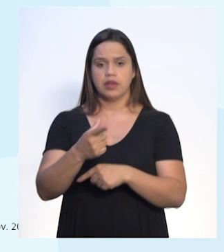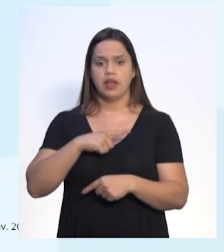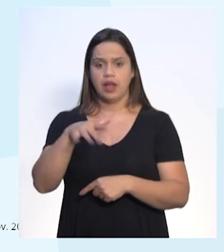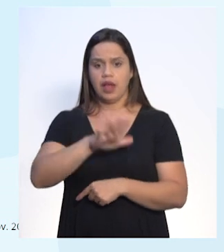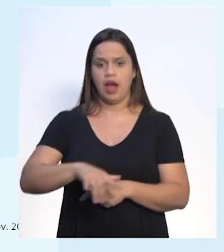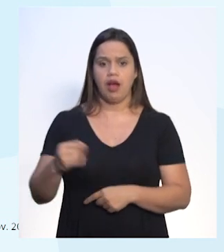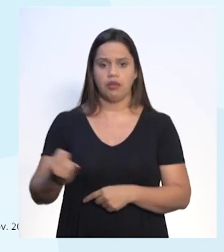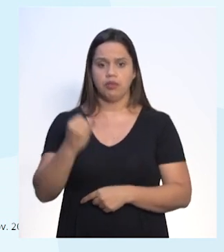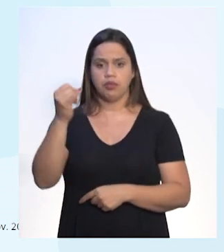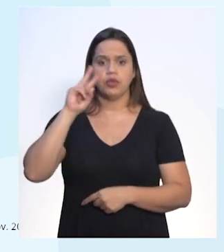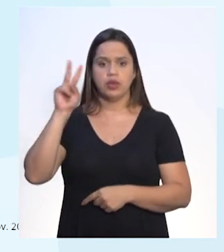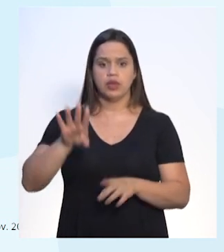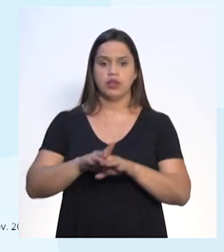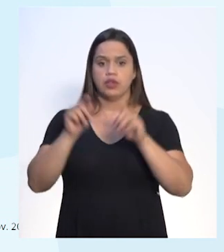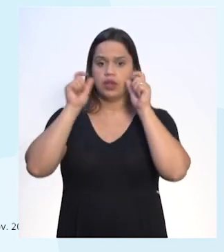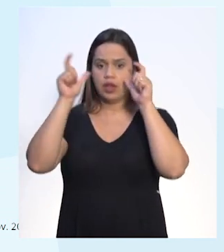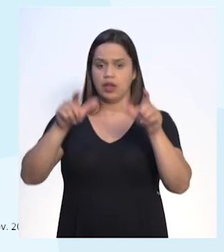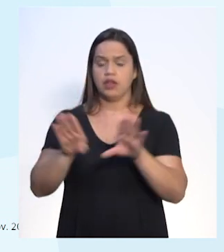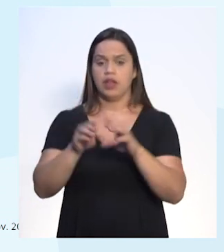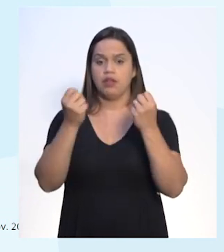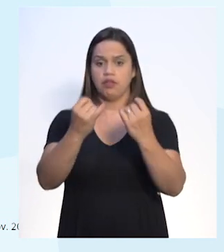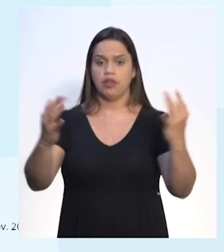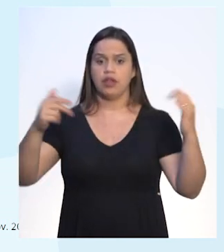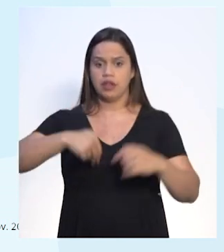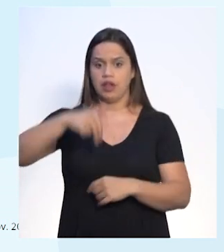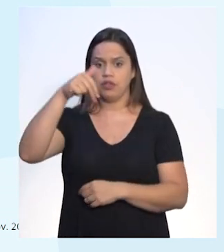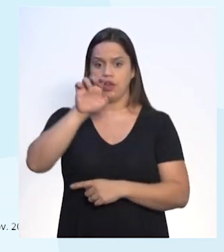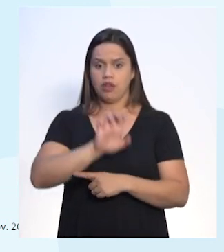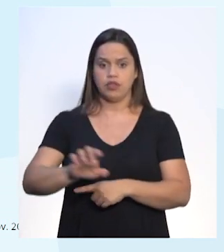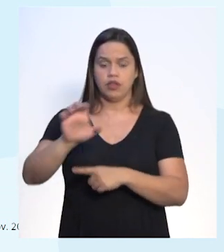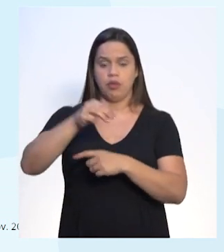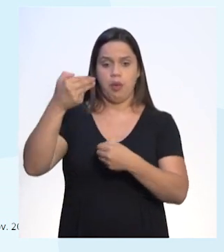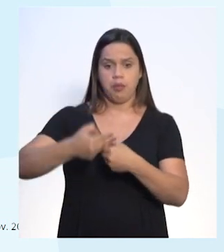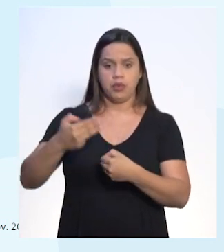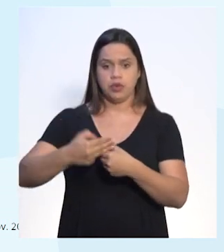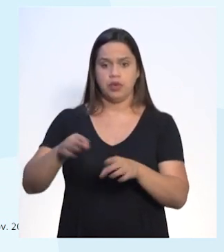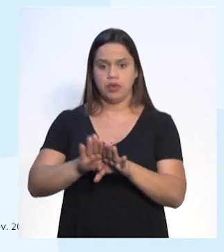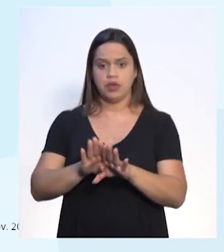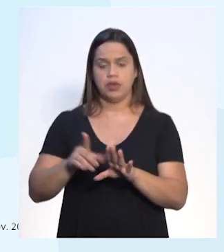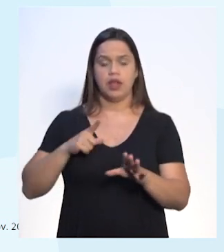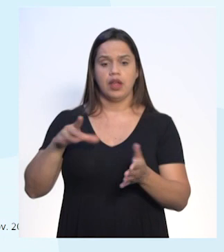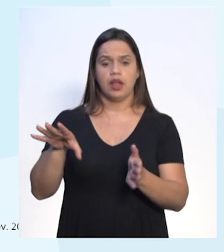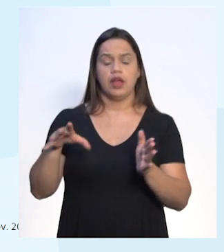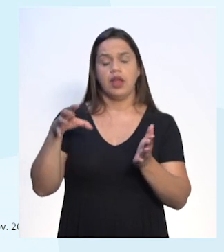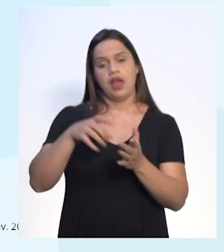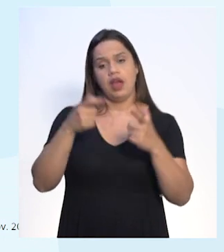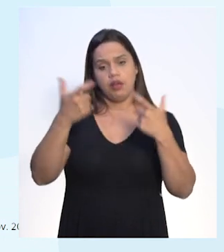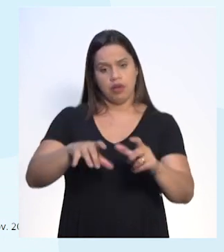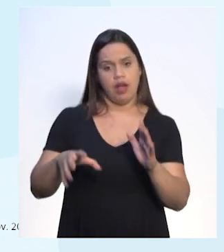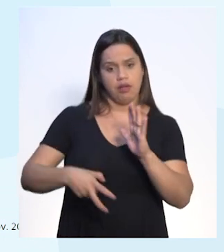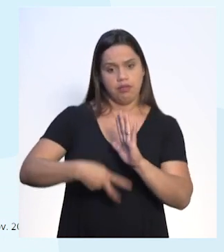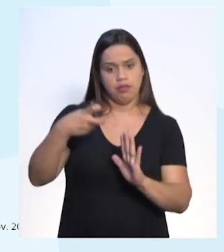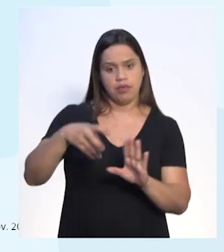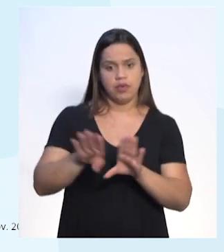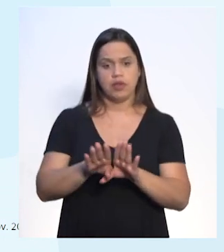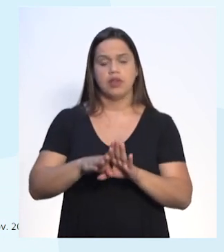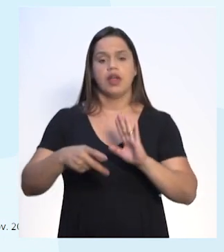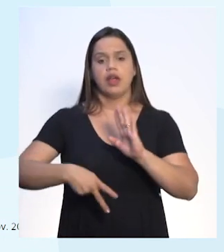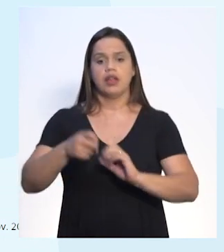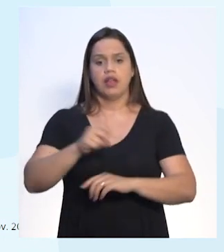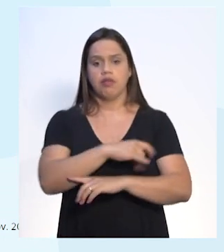floresta nacional, floresta estadual, floresta municipal, reserva extrativista, reserva de